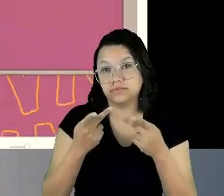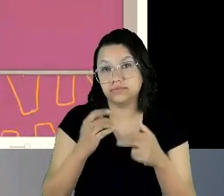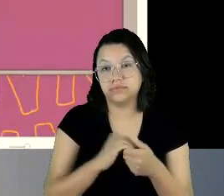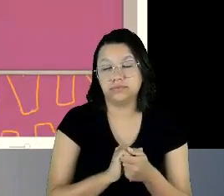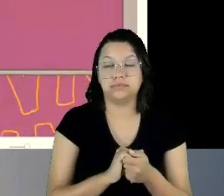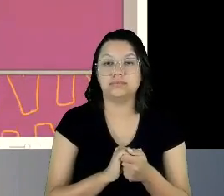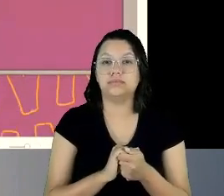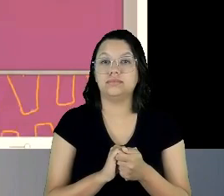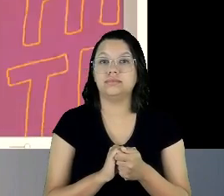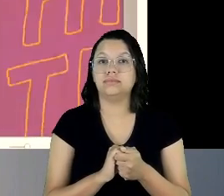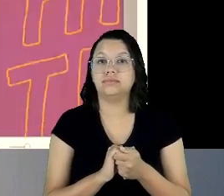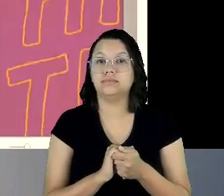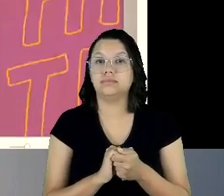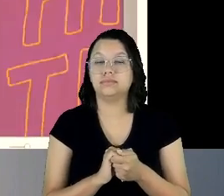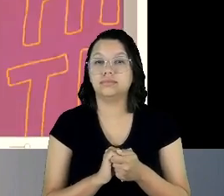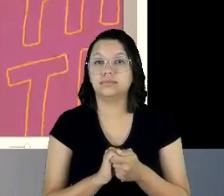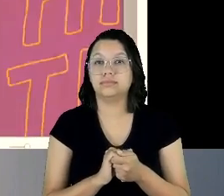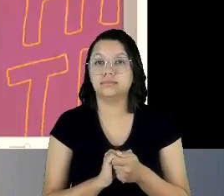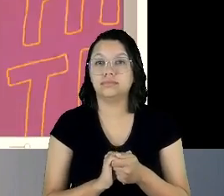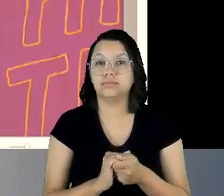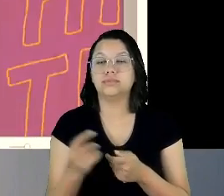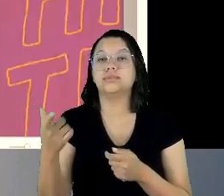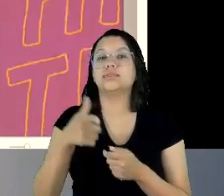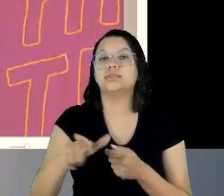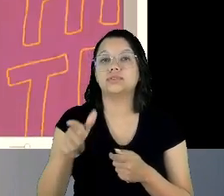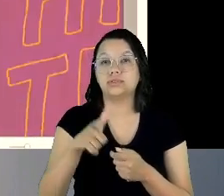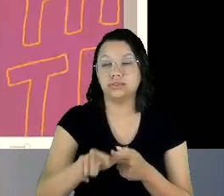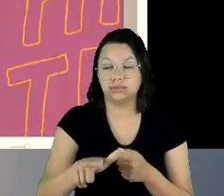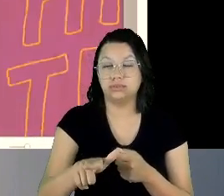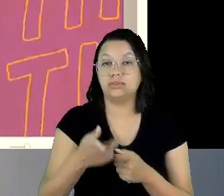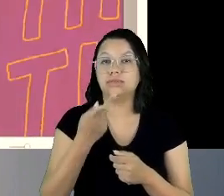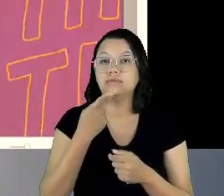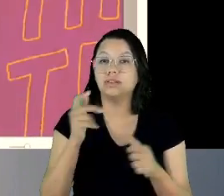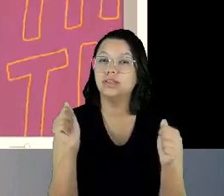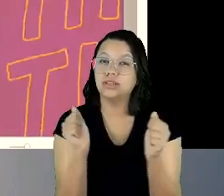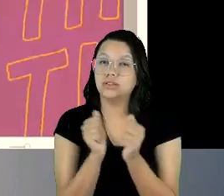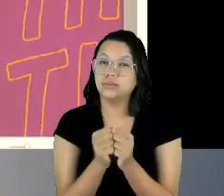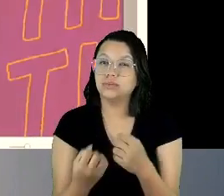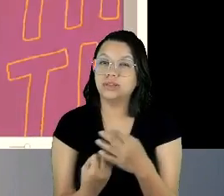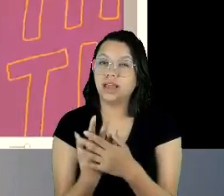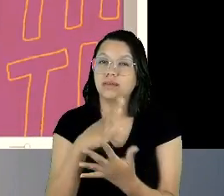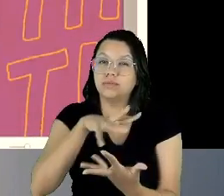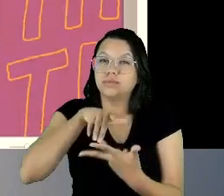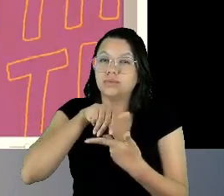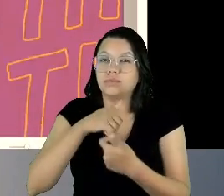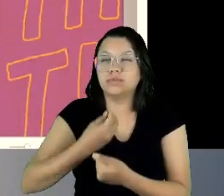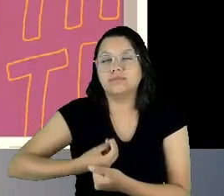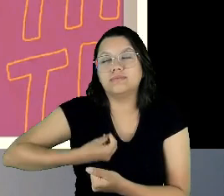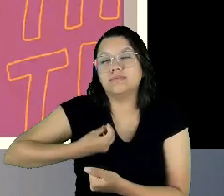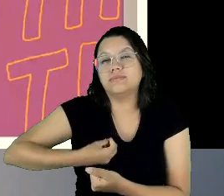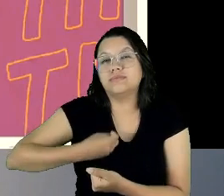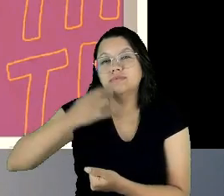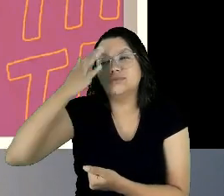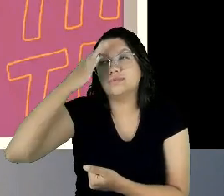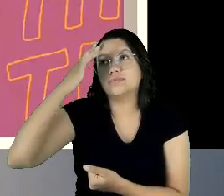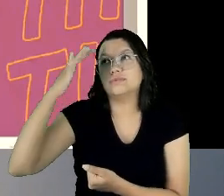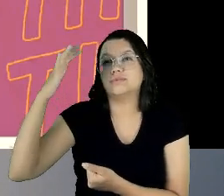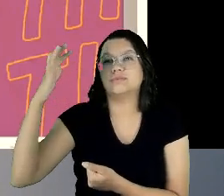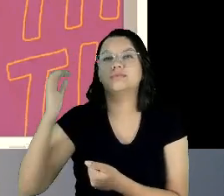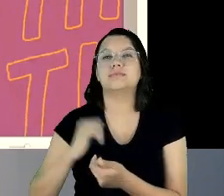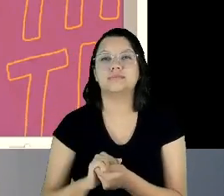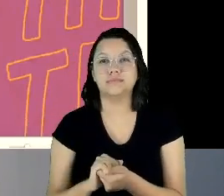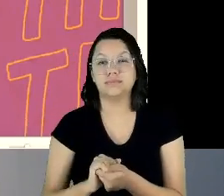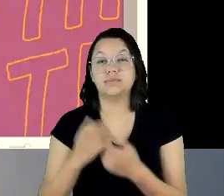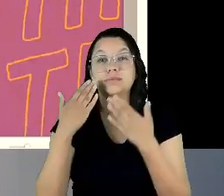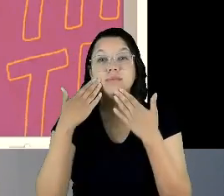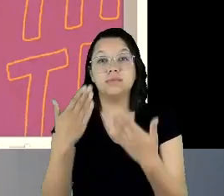fala e, de novo, reforçando que juntas construímos o mundo em que sonhamos viver, e agradecendo muito